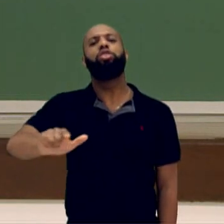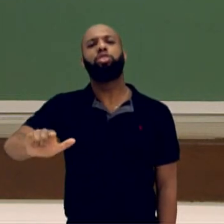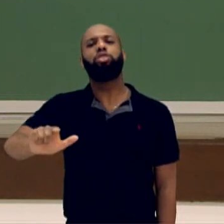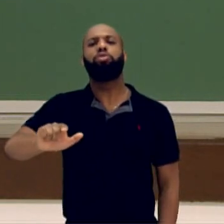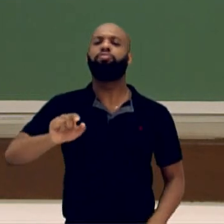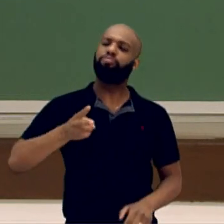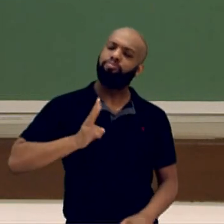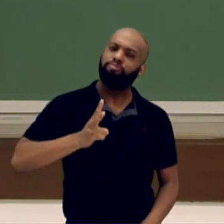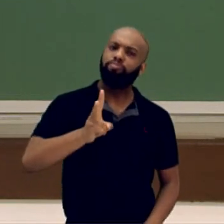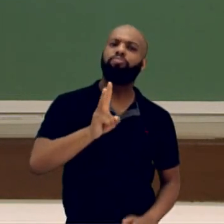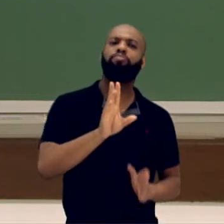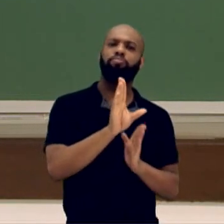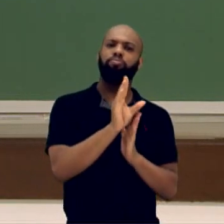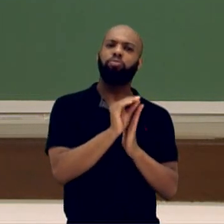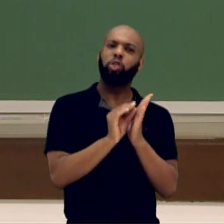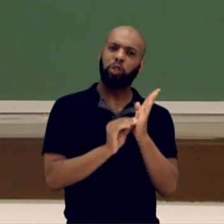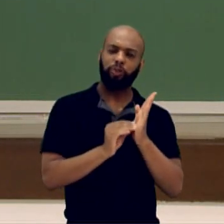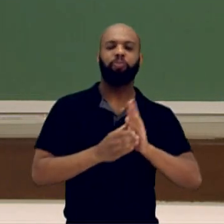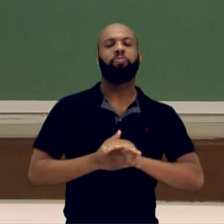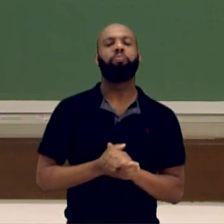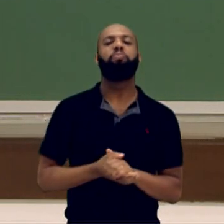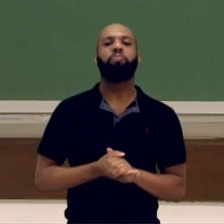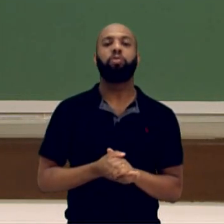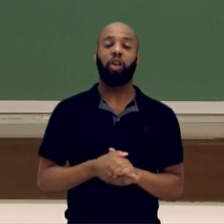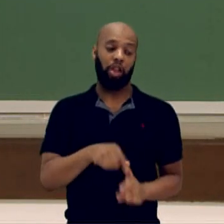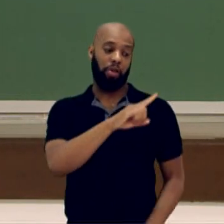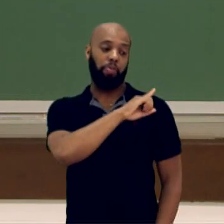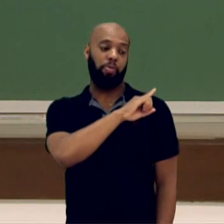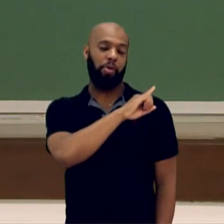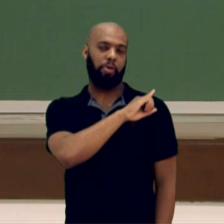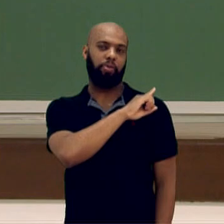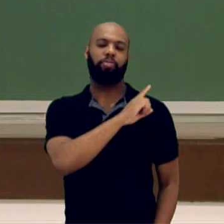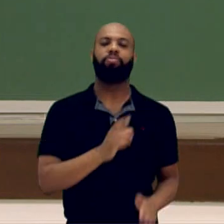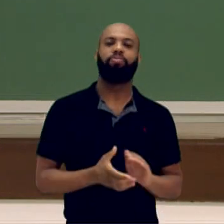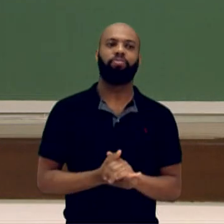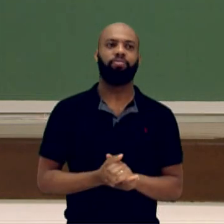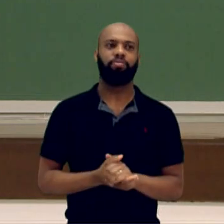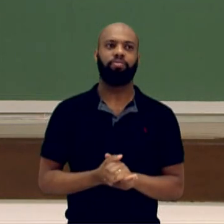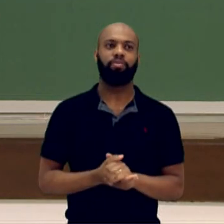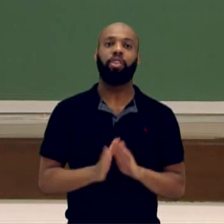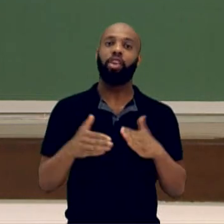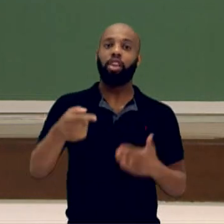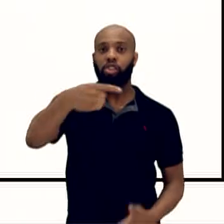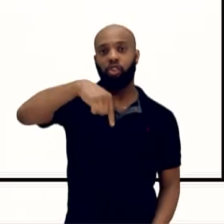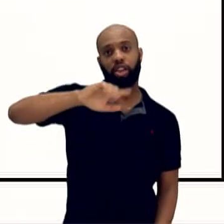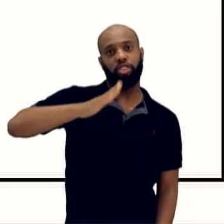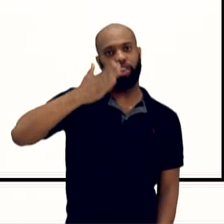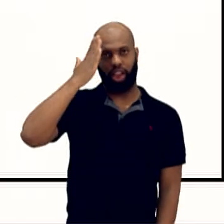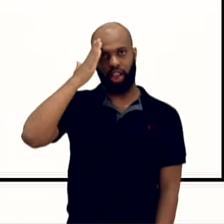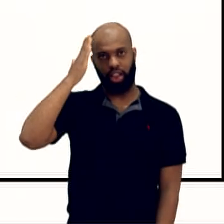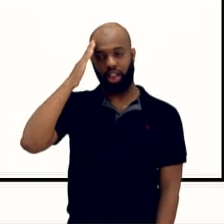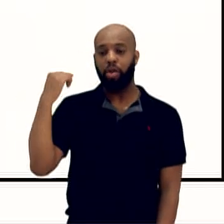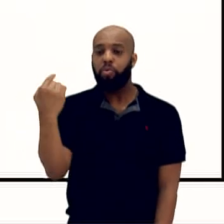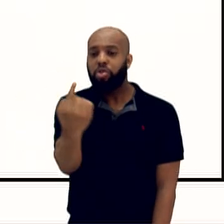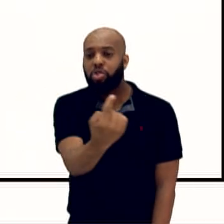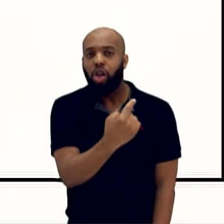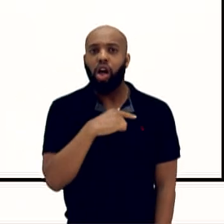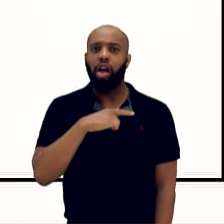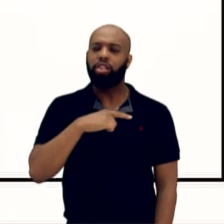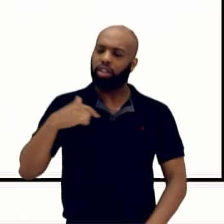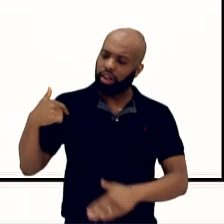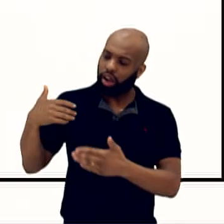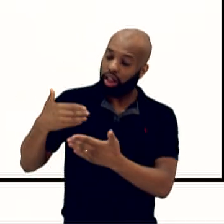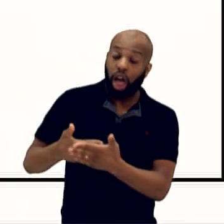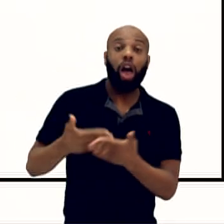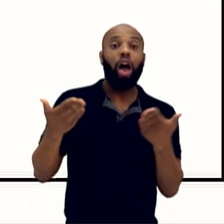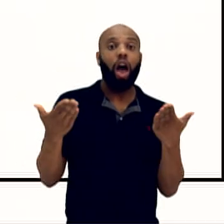para dar prosseguimento aos nossos conteúdos do primeiro ano do ensino médio. Como vocês sabem, nós estamos ao longo dessas